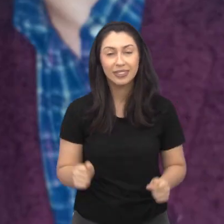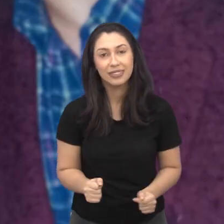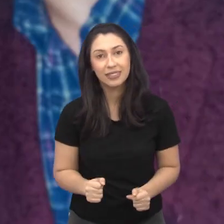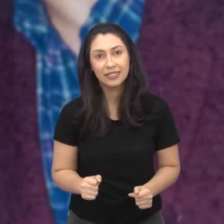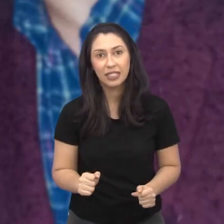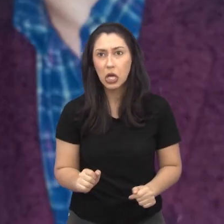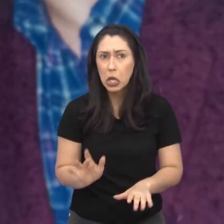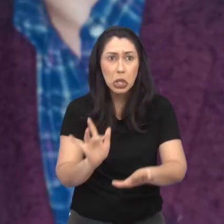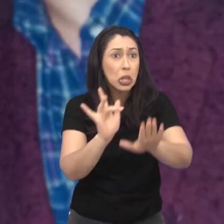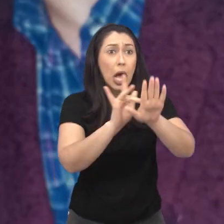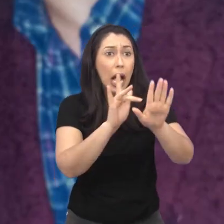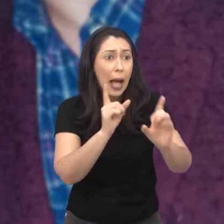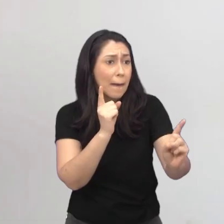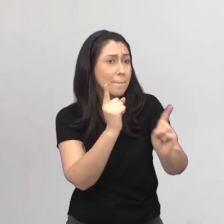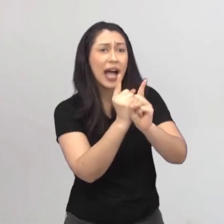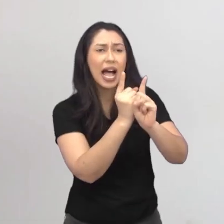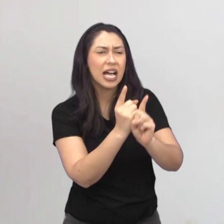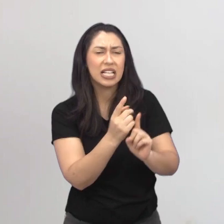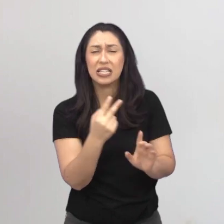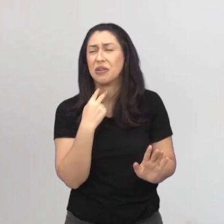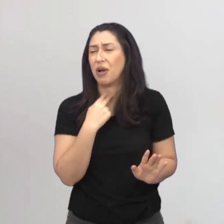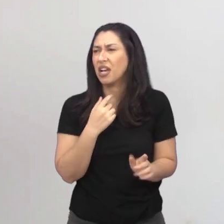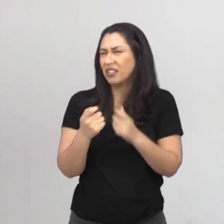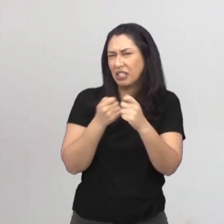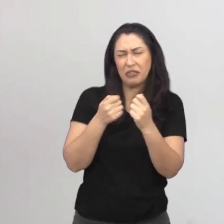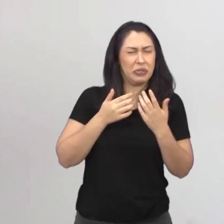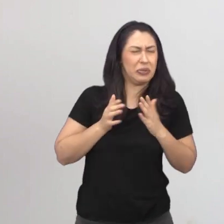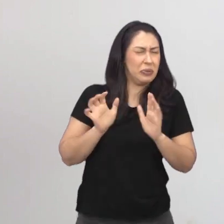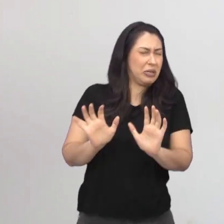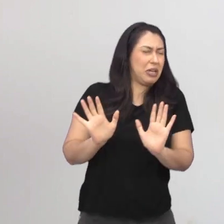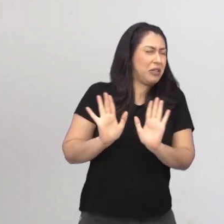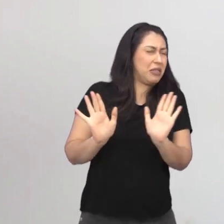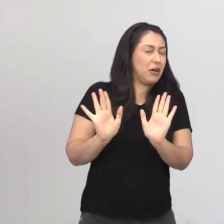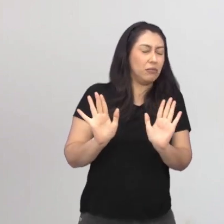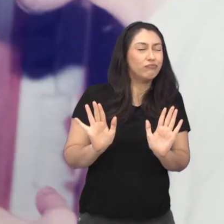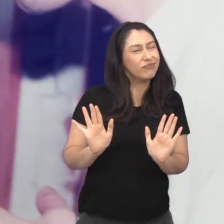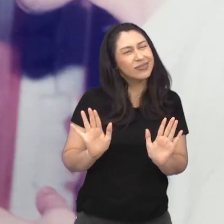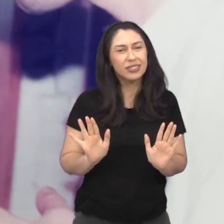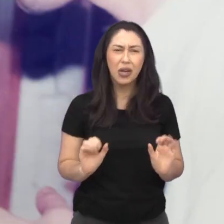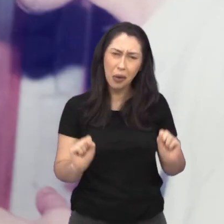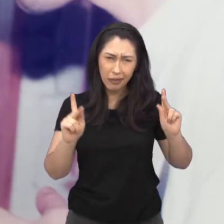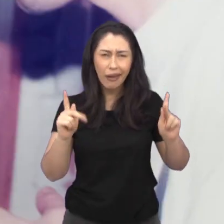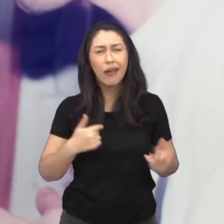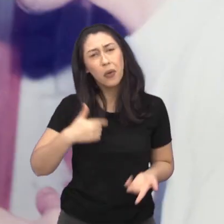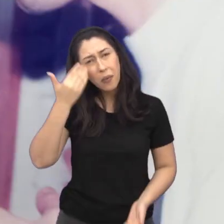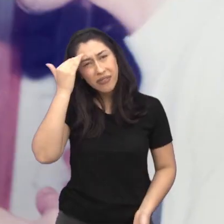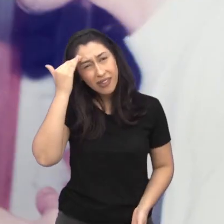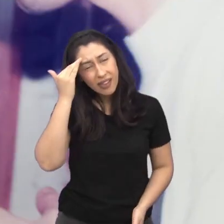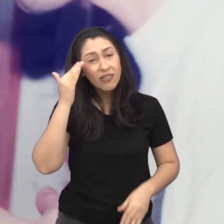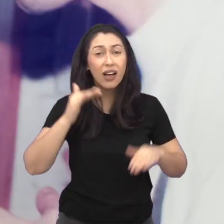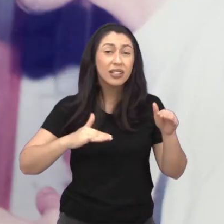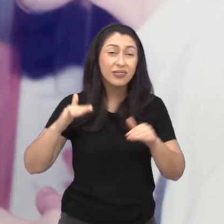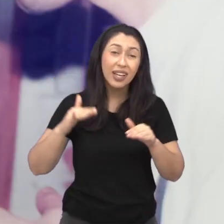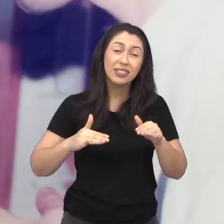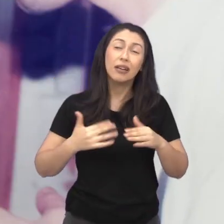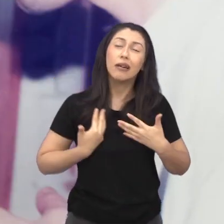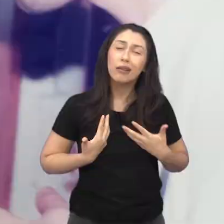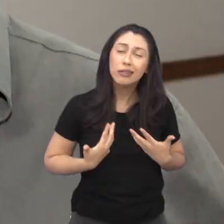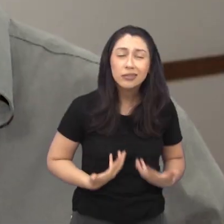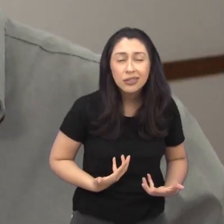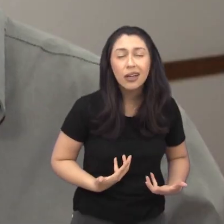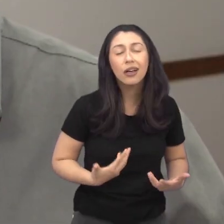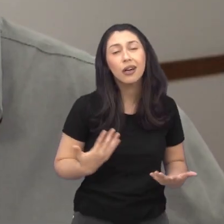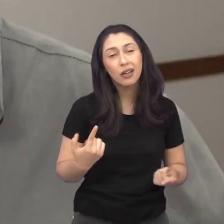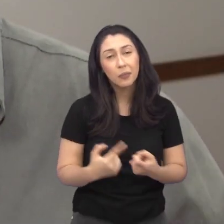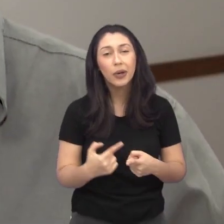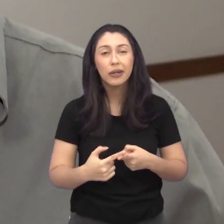os intocáveis, né? Que não gostam de entrevista. Até entendo também, né? Que às vezes o cara tá cansado do voo, tá cansado